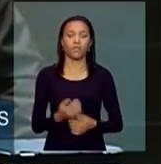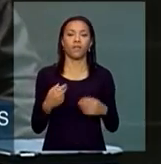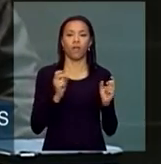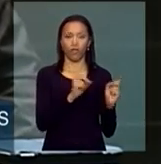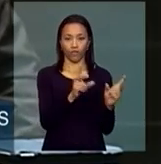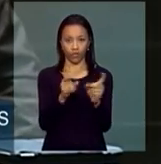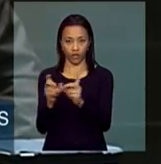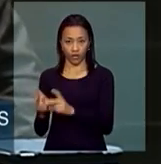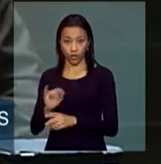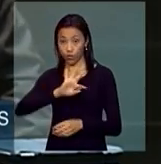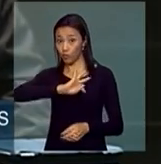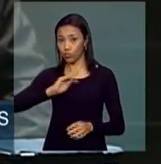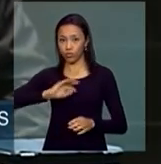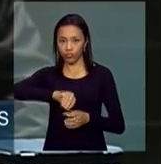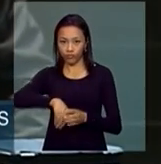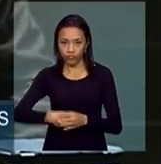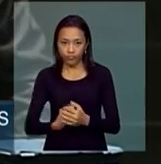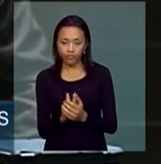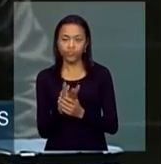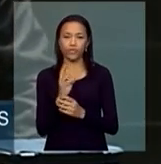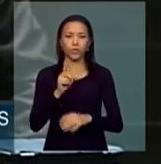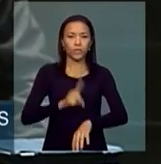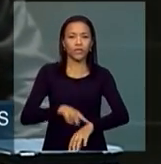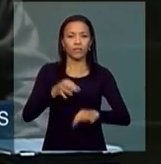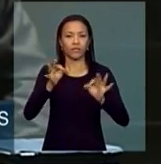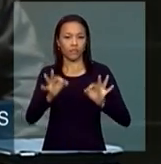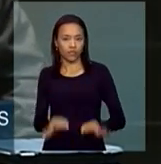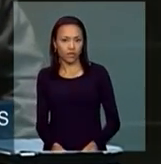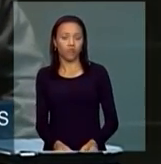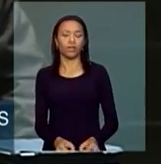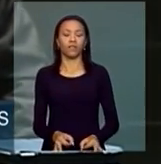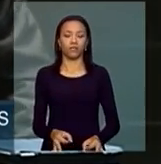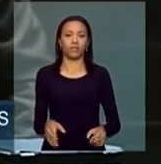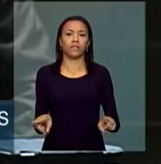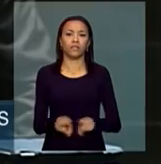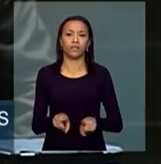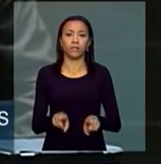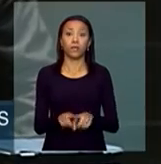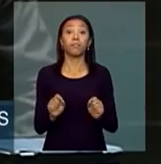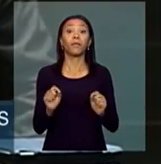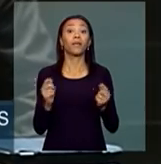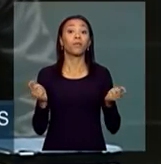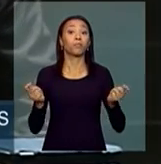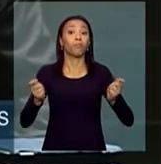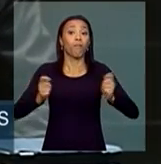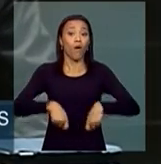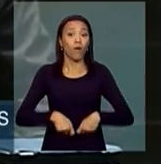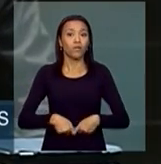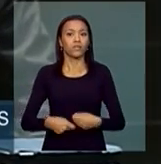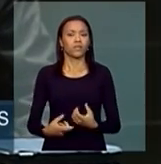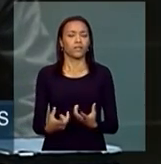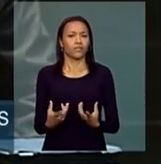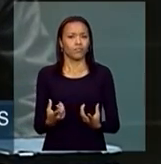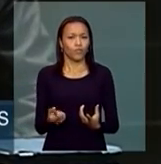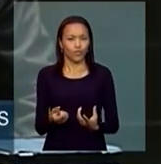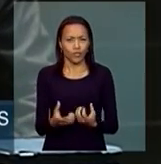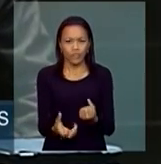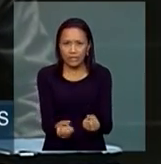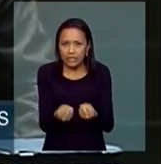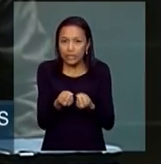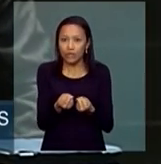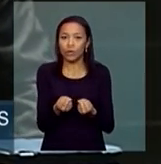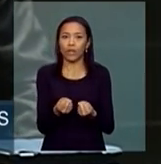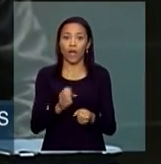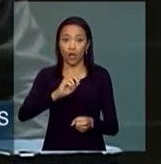a sua produção no tempo certo, dando o time necessário para que também possa segurar uma parte da produção